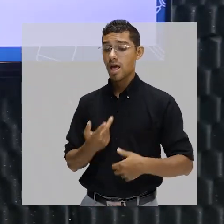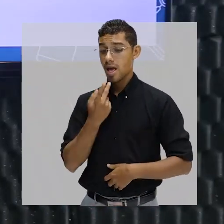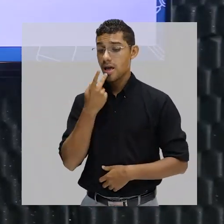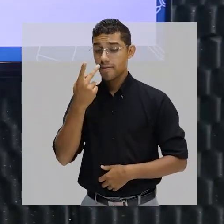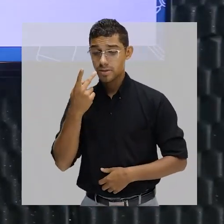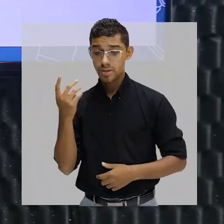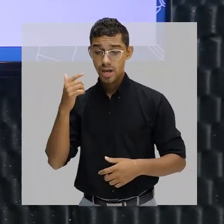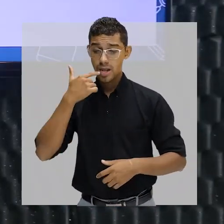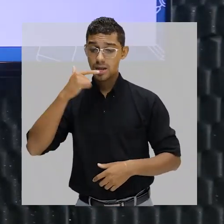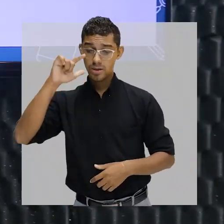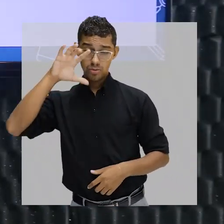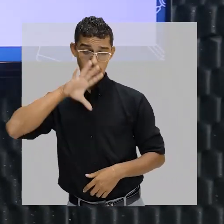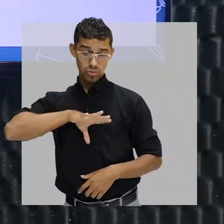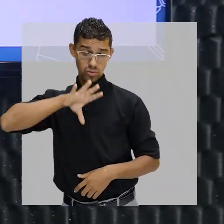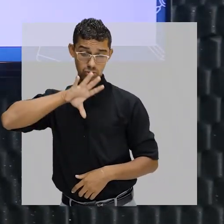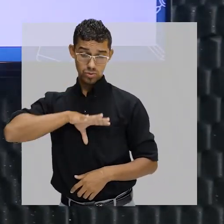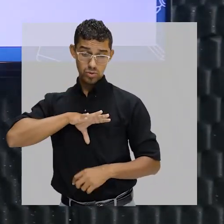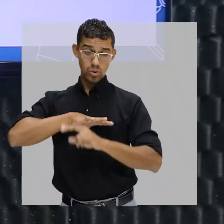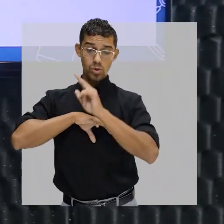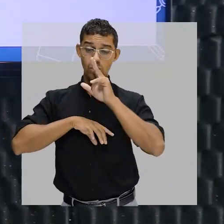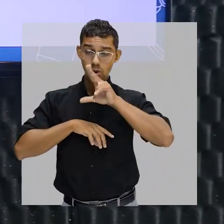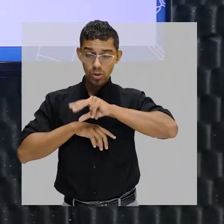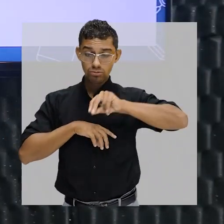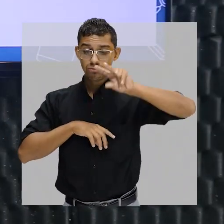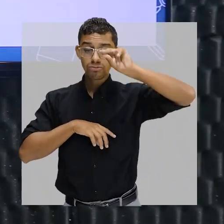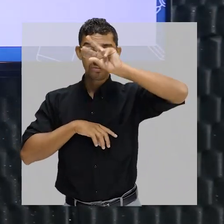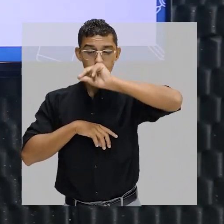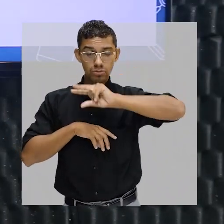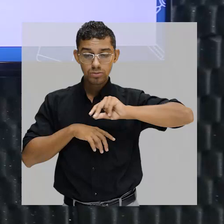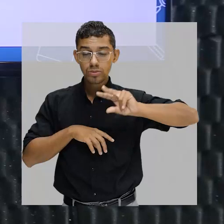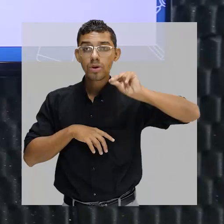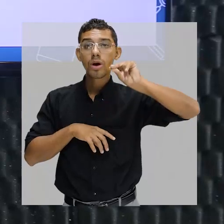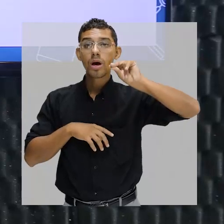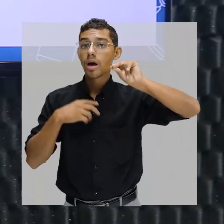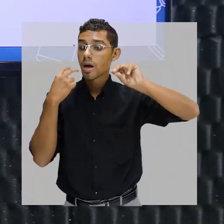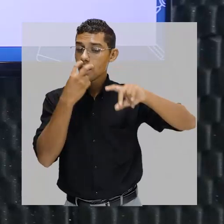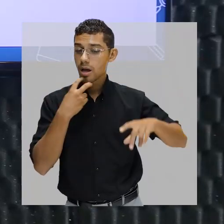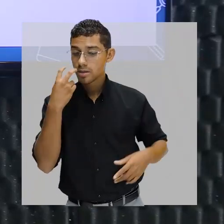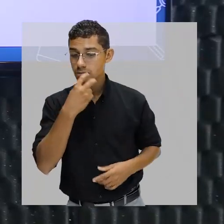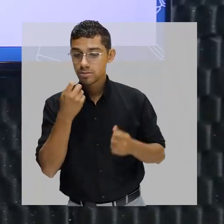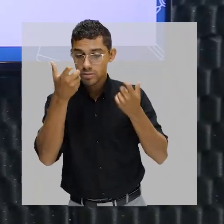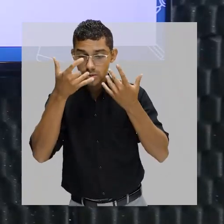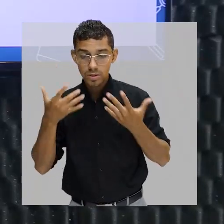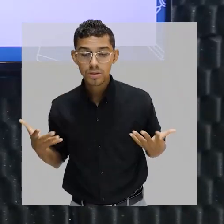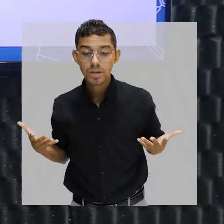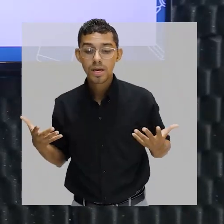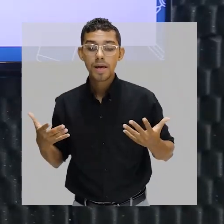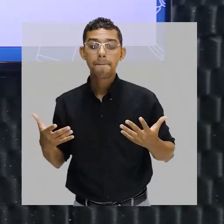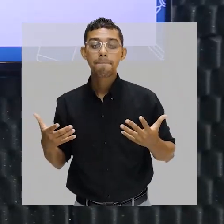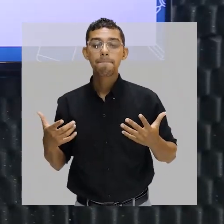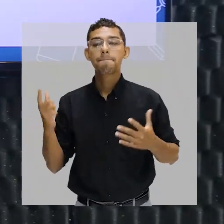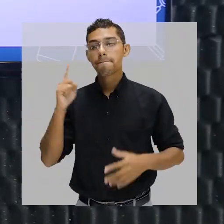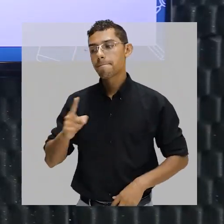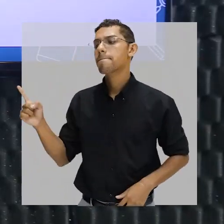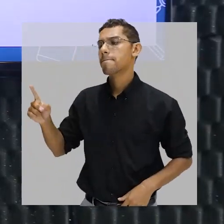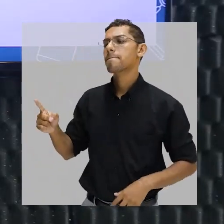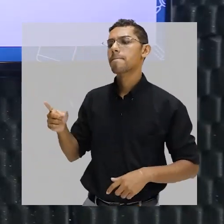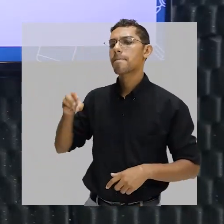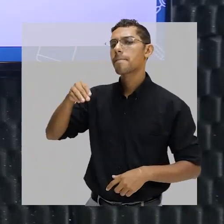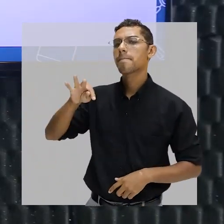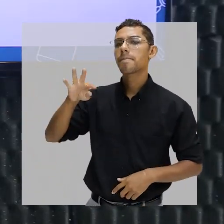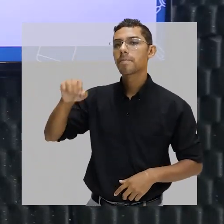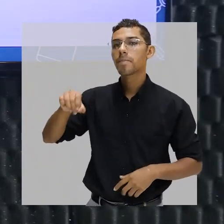língua portuguesa. Eu estou usando a língua portuguesa para explicar a aula. Então, eu estou usando a função metalinguística. Ou seja, é